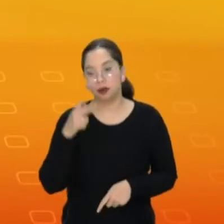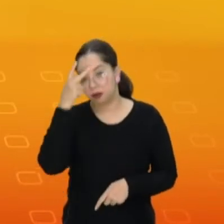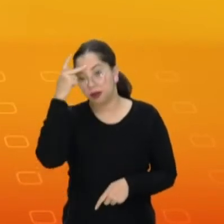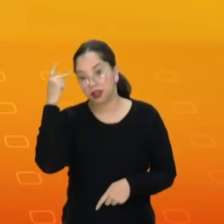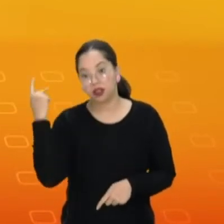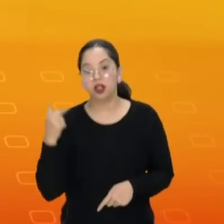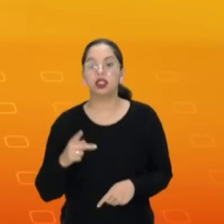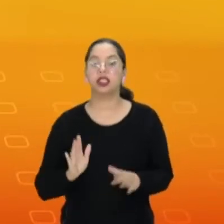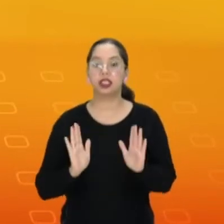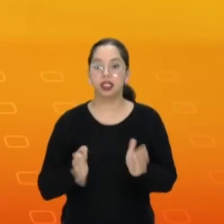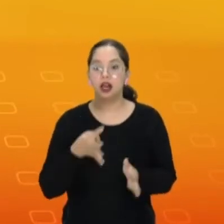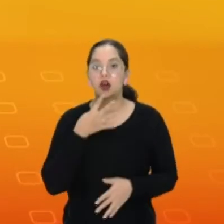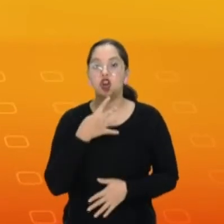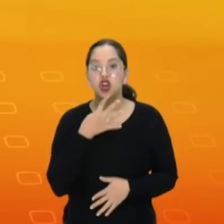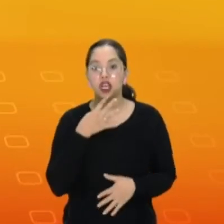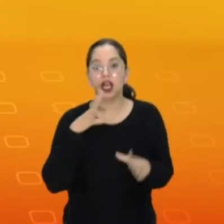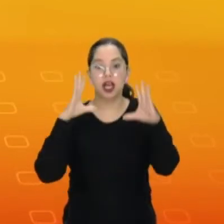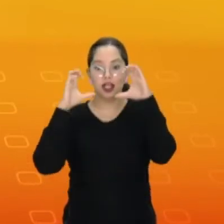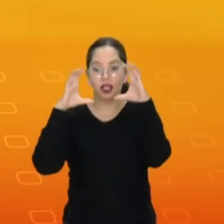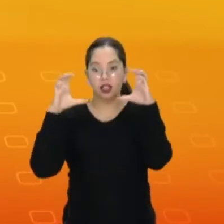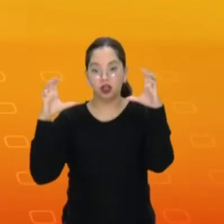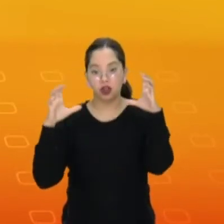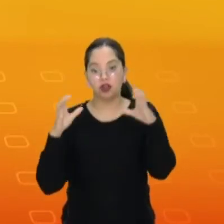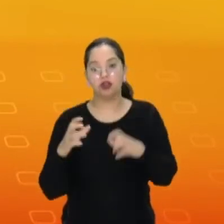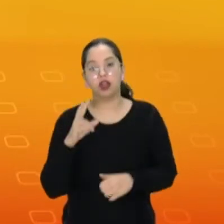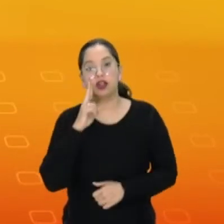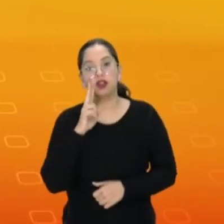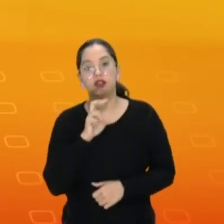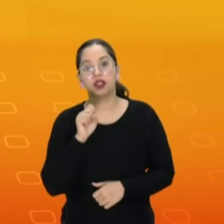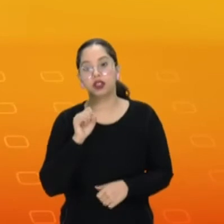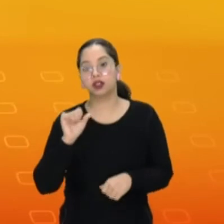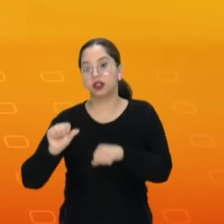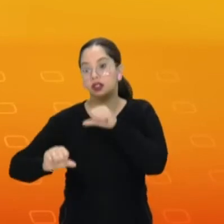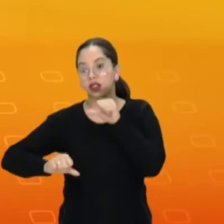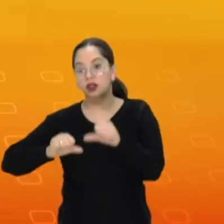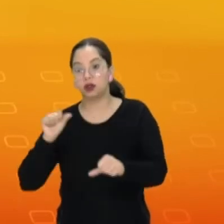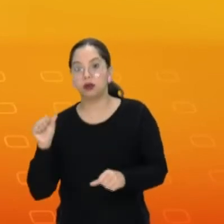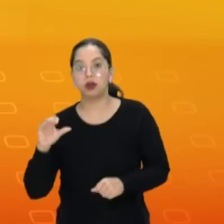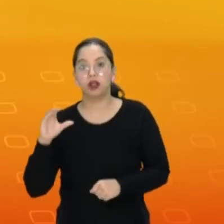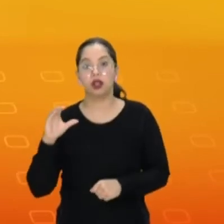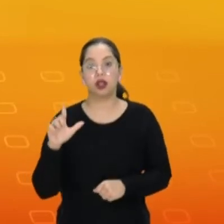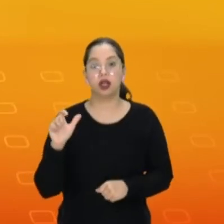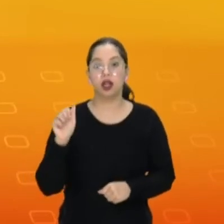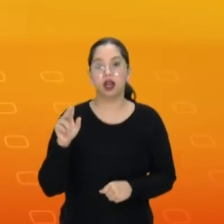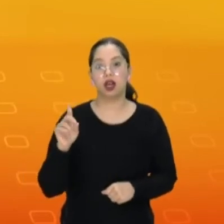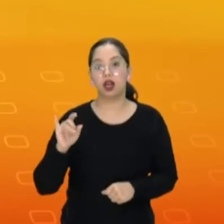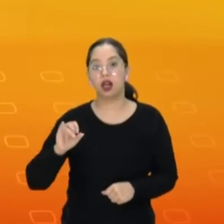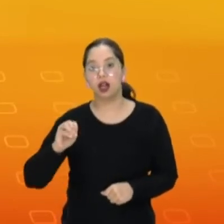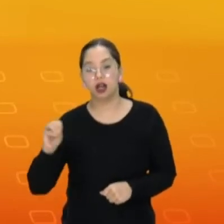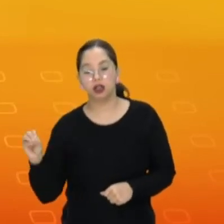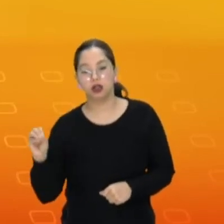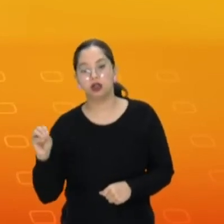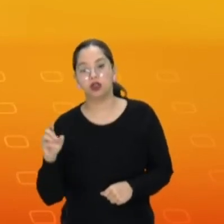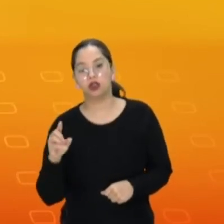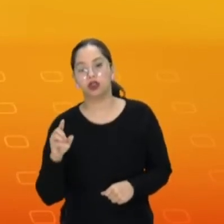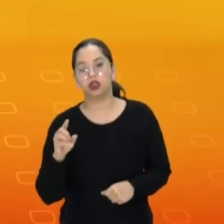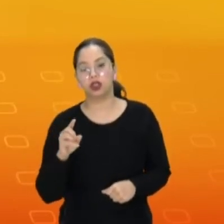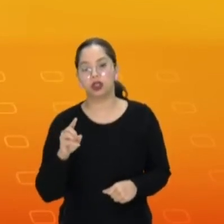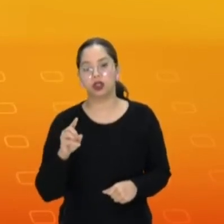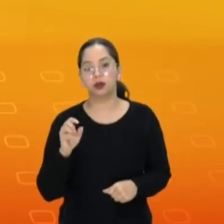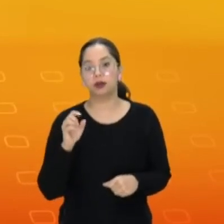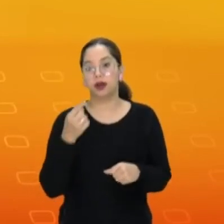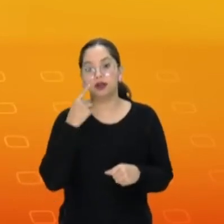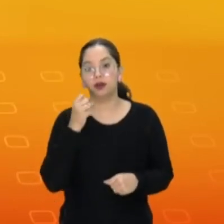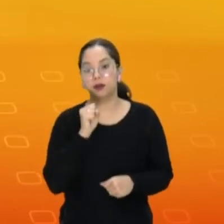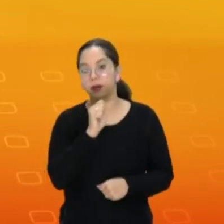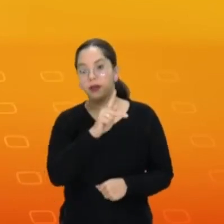pensar em fazer a migração para a Cloud se não tiver eu simplesmente mantém e da forma que essa aplicação é hoje dentro do meio